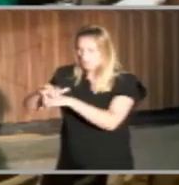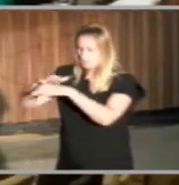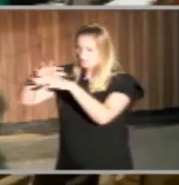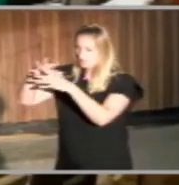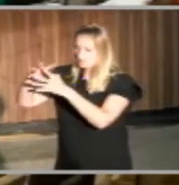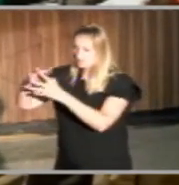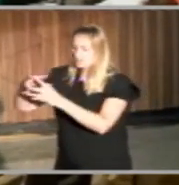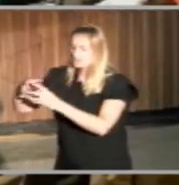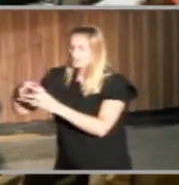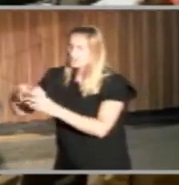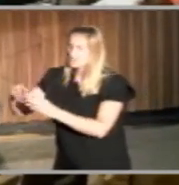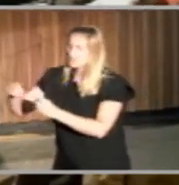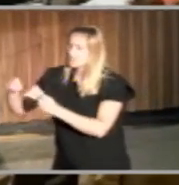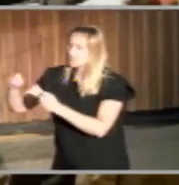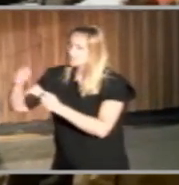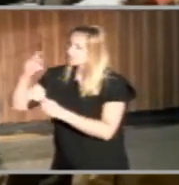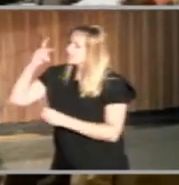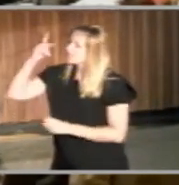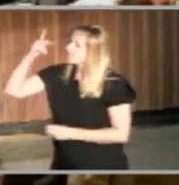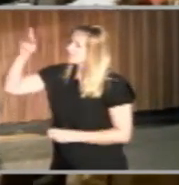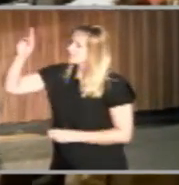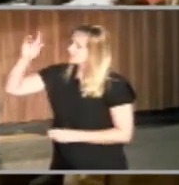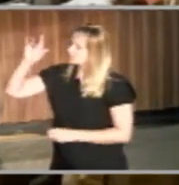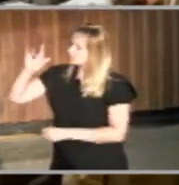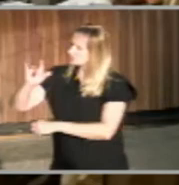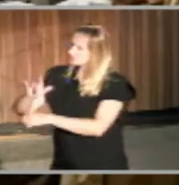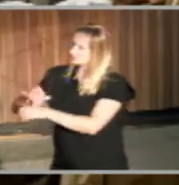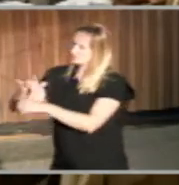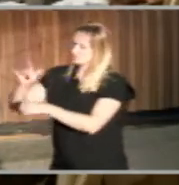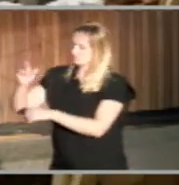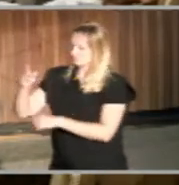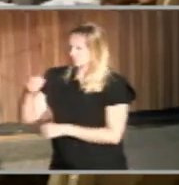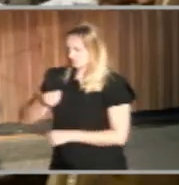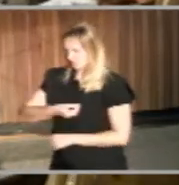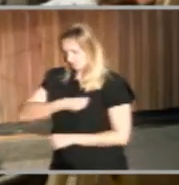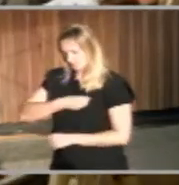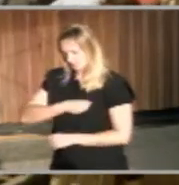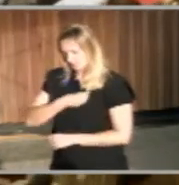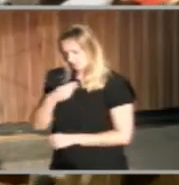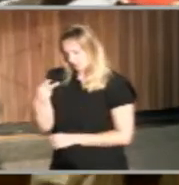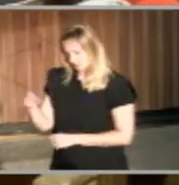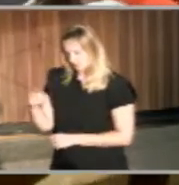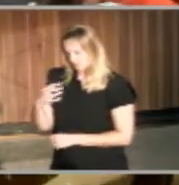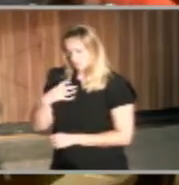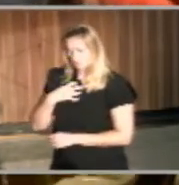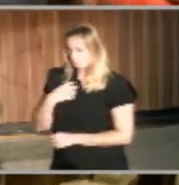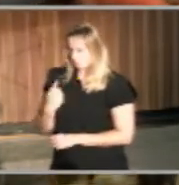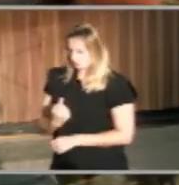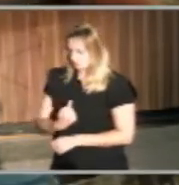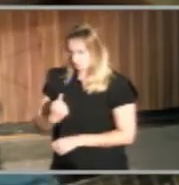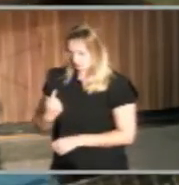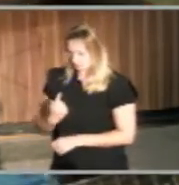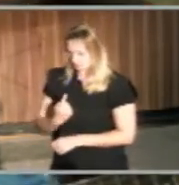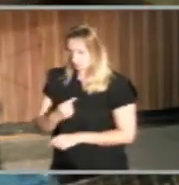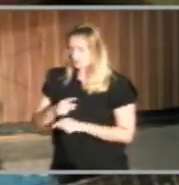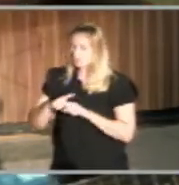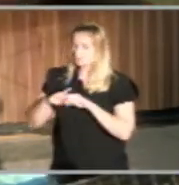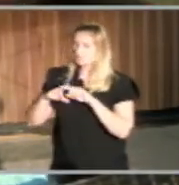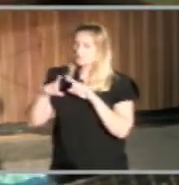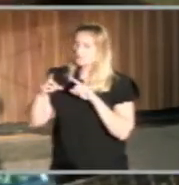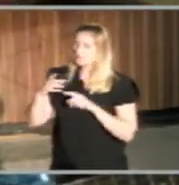eles sintam o toque do Teu Santo Espírito. Não se sintam sozinhos, mas se